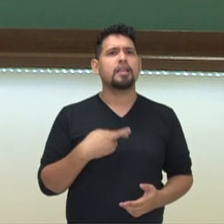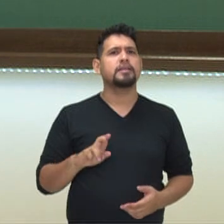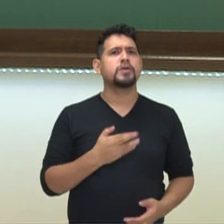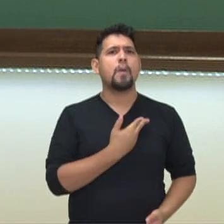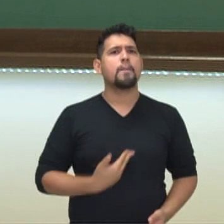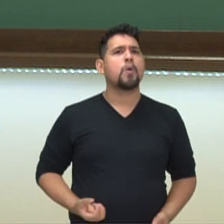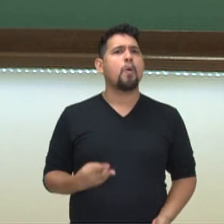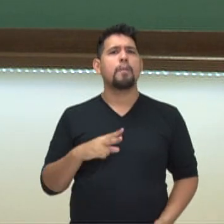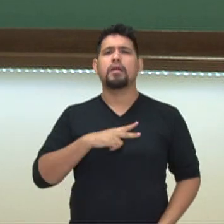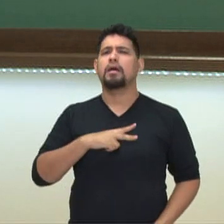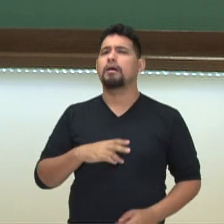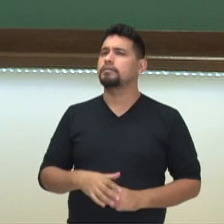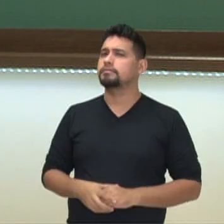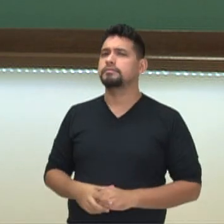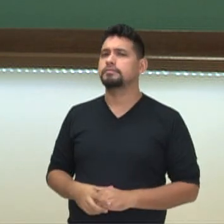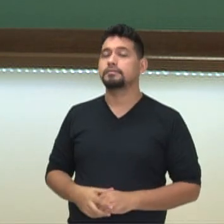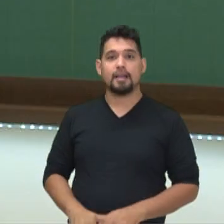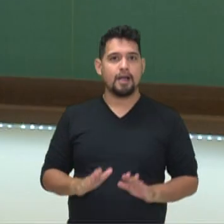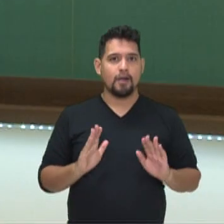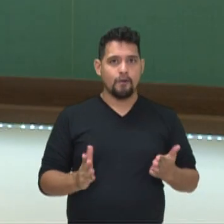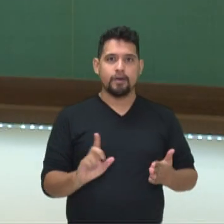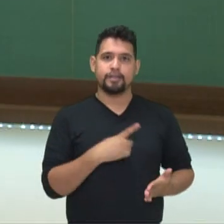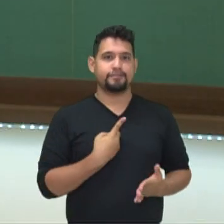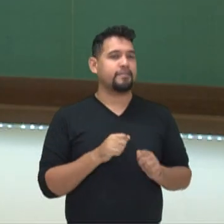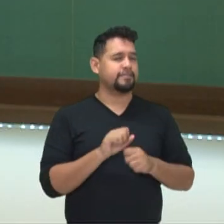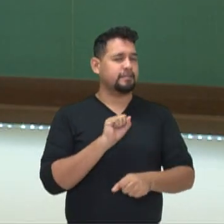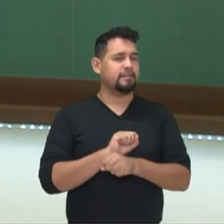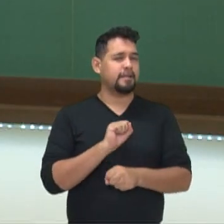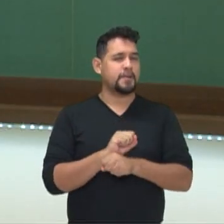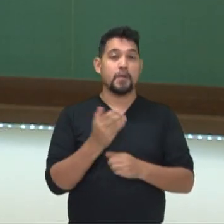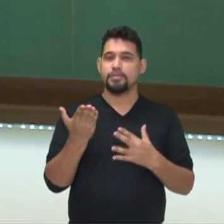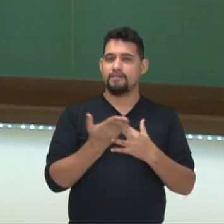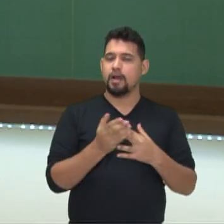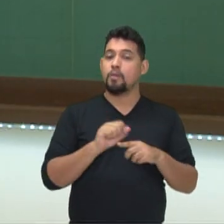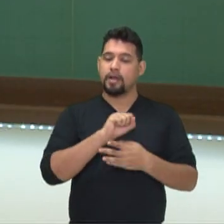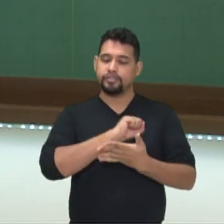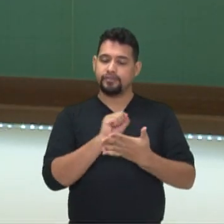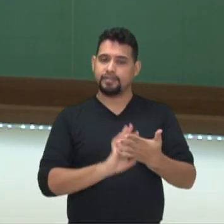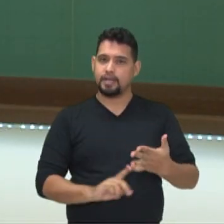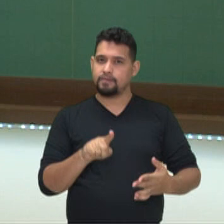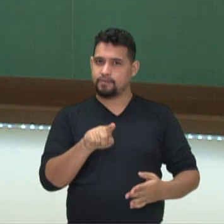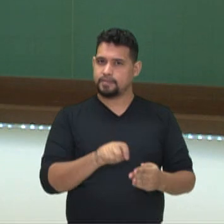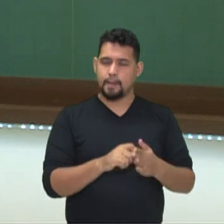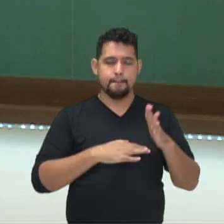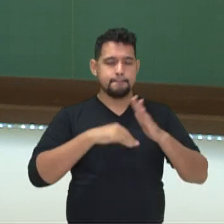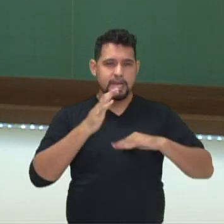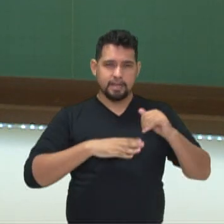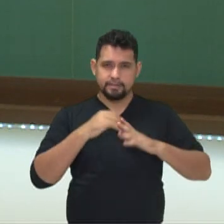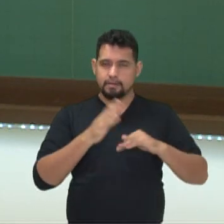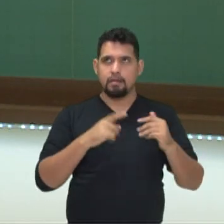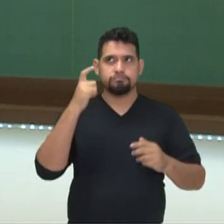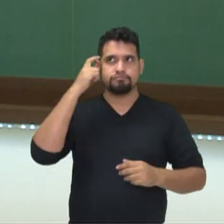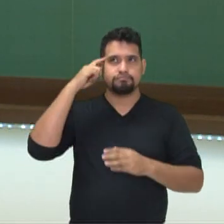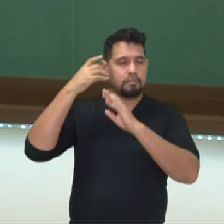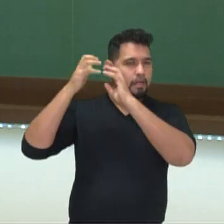resposta? Bom, agora nós vamos fazer aquele break, uma atividade para vocês porem a mente